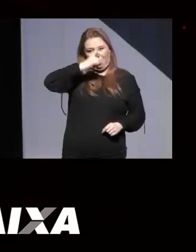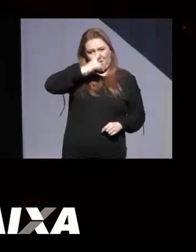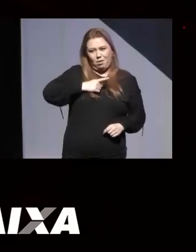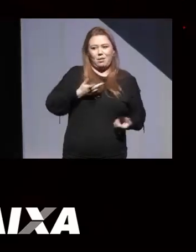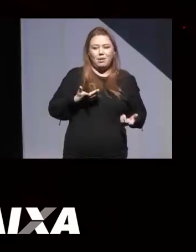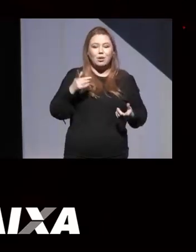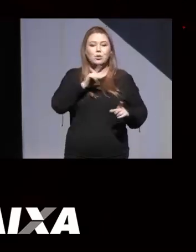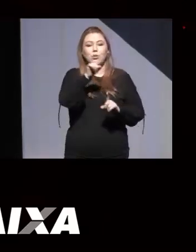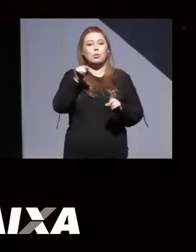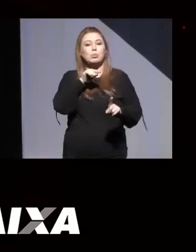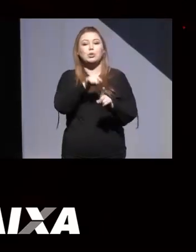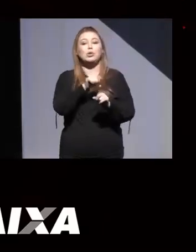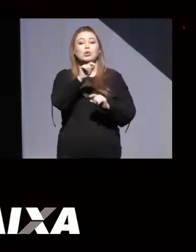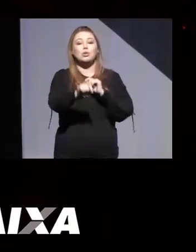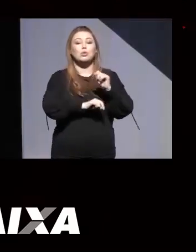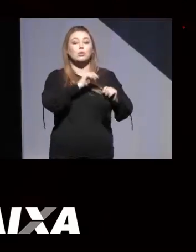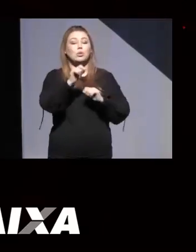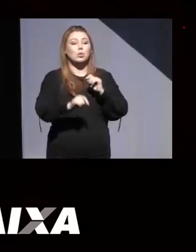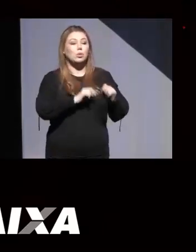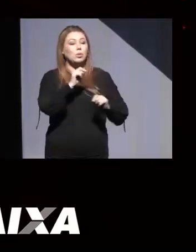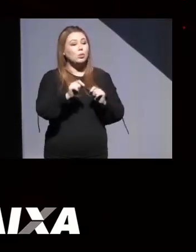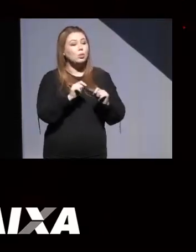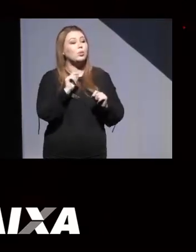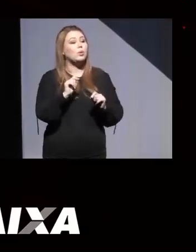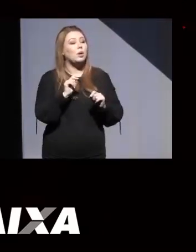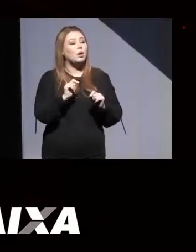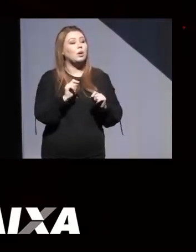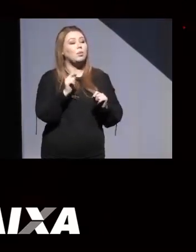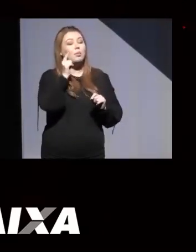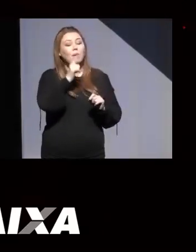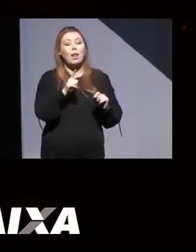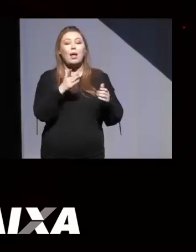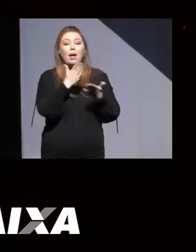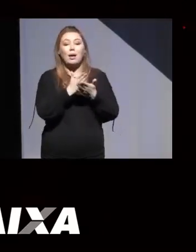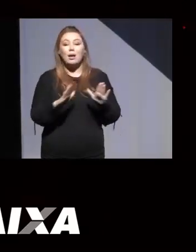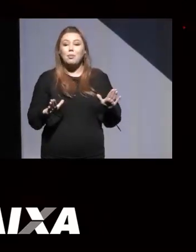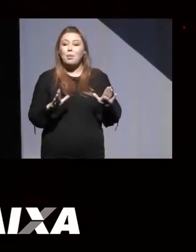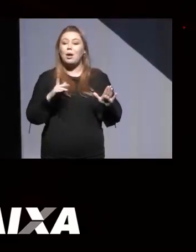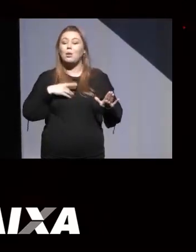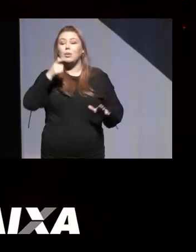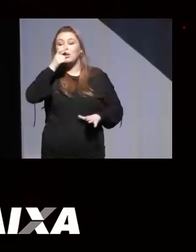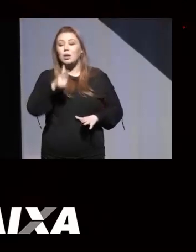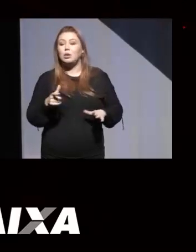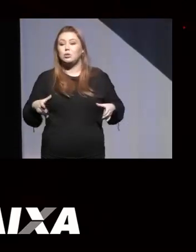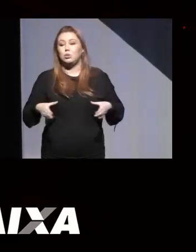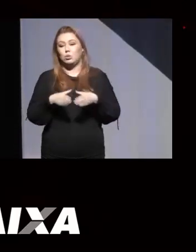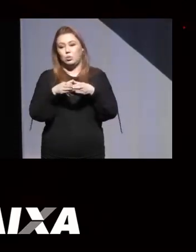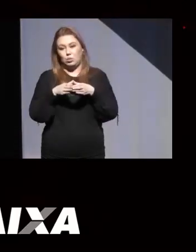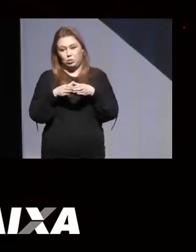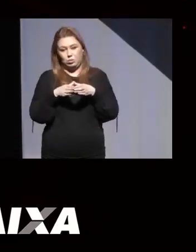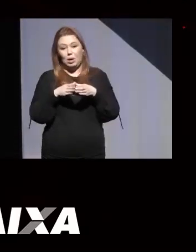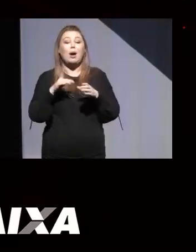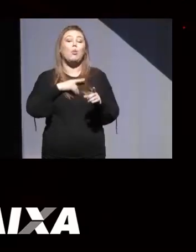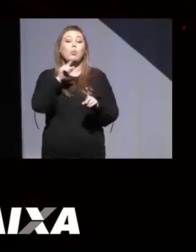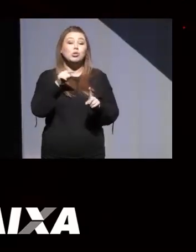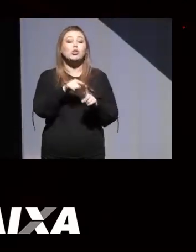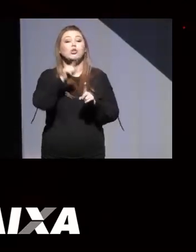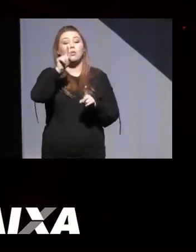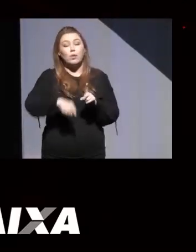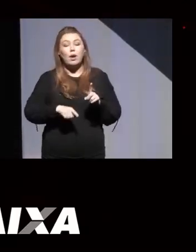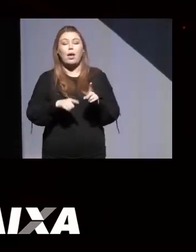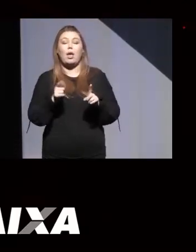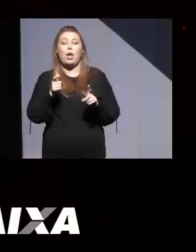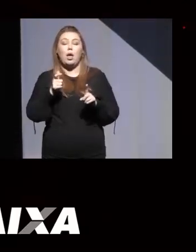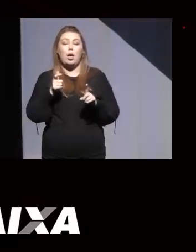a finalidade de para o fim do interesse coletivo. Então, alguns países da